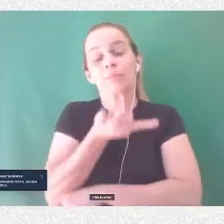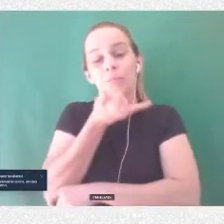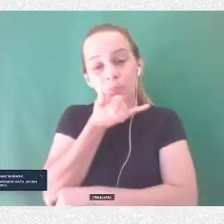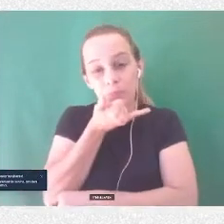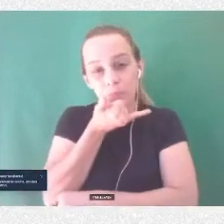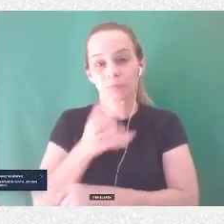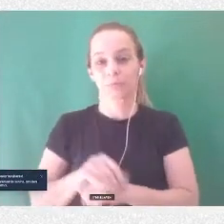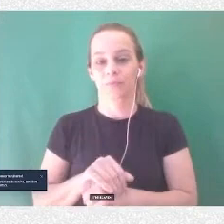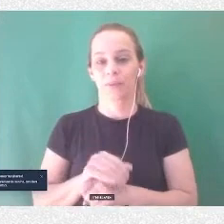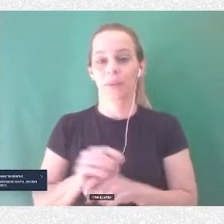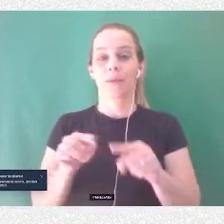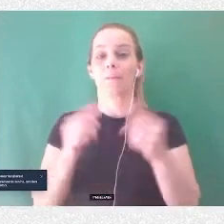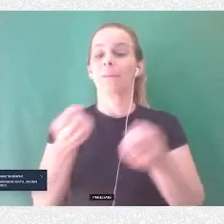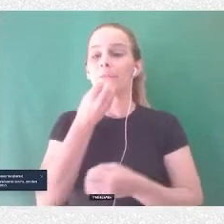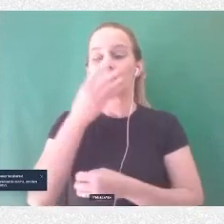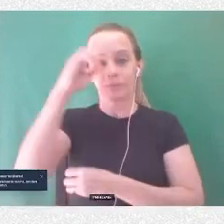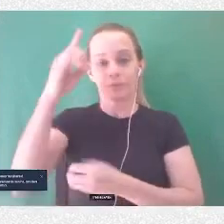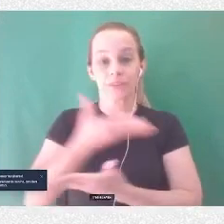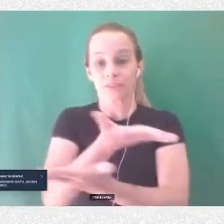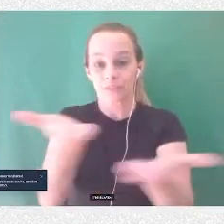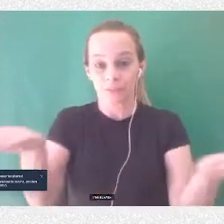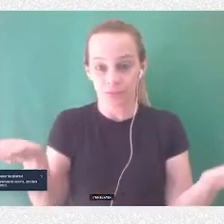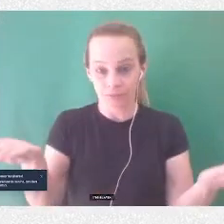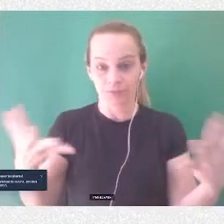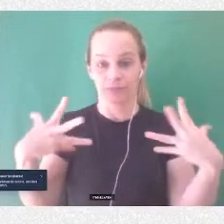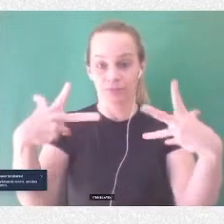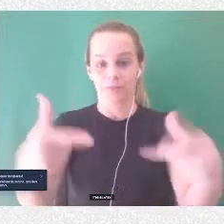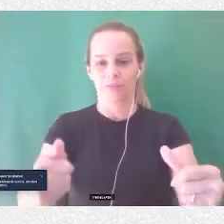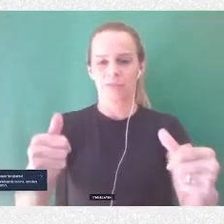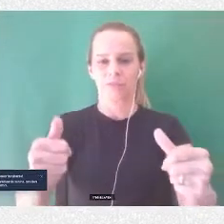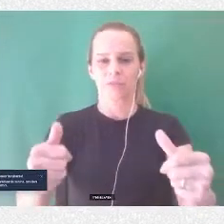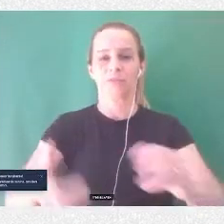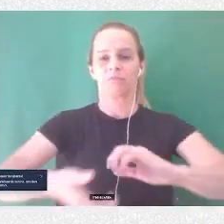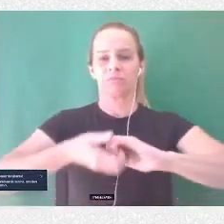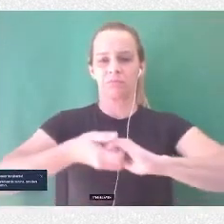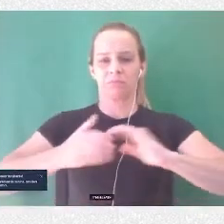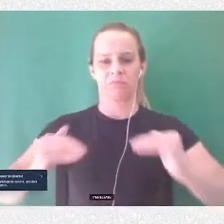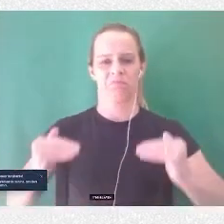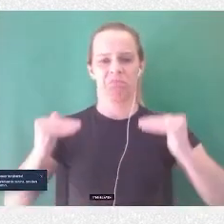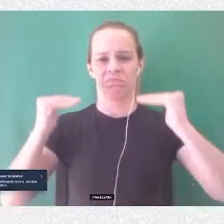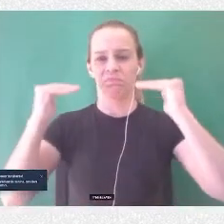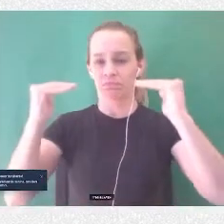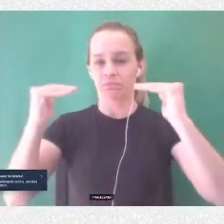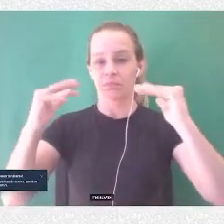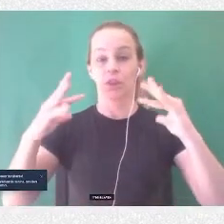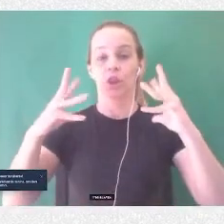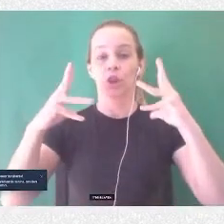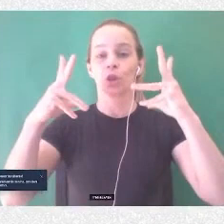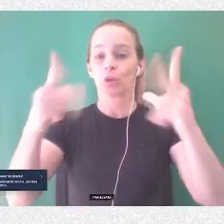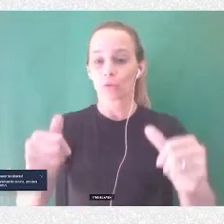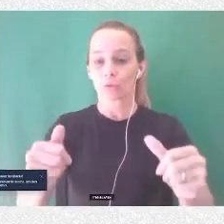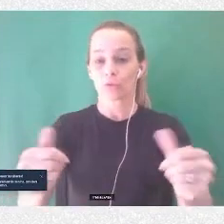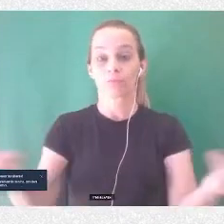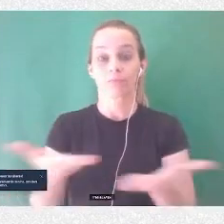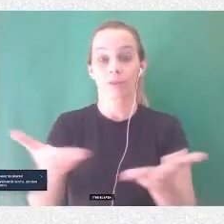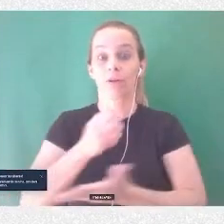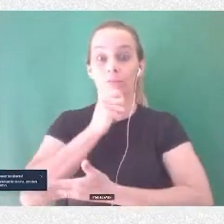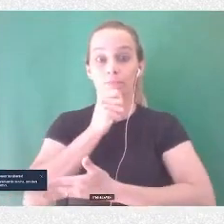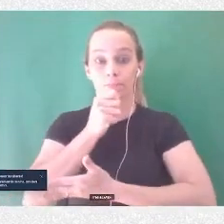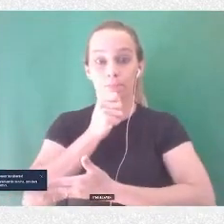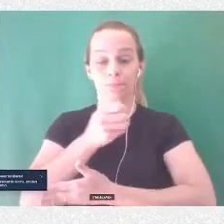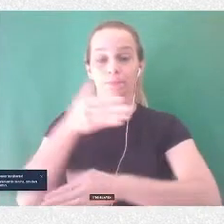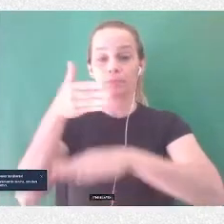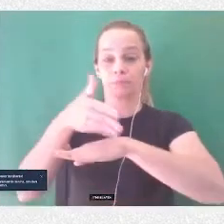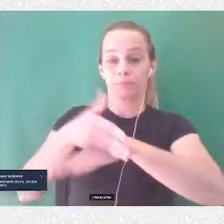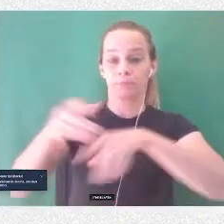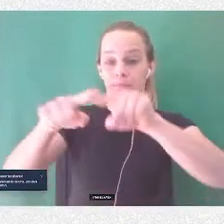mas dou bom dia a todos, saúdo as autoridades, aos meus colegas que estão presentes nessa coletiva, à sala de imprensa